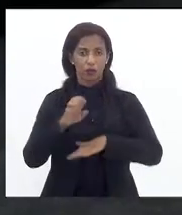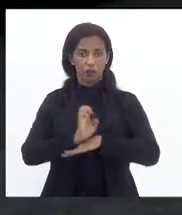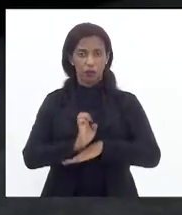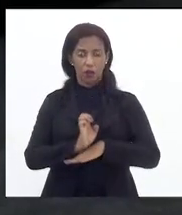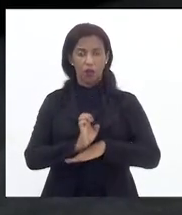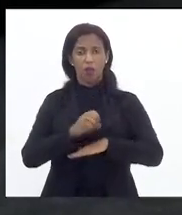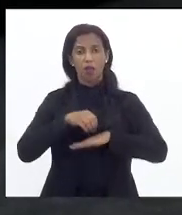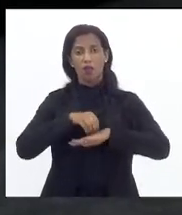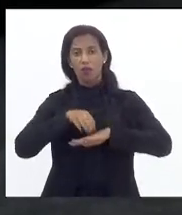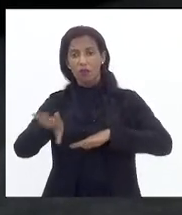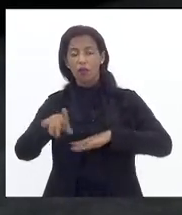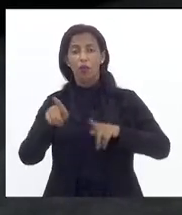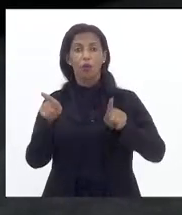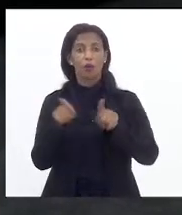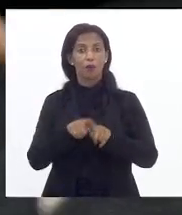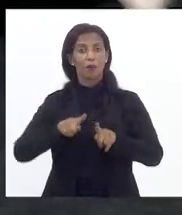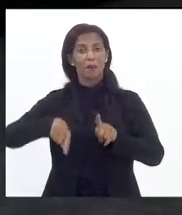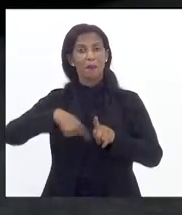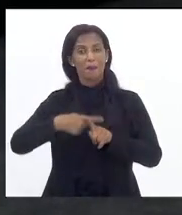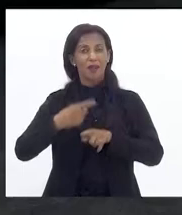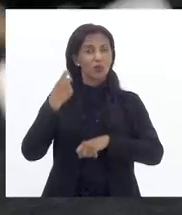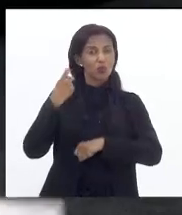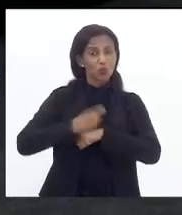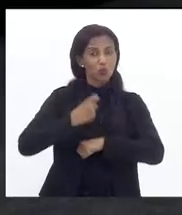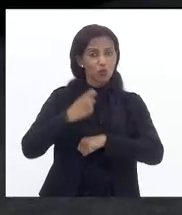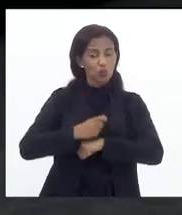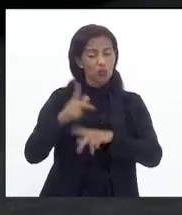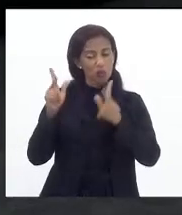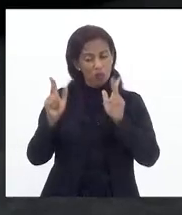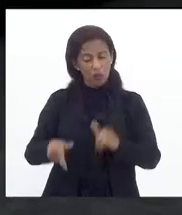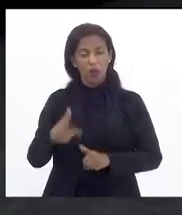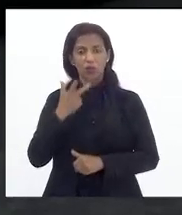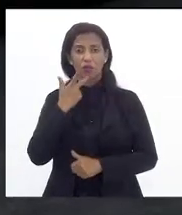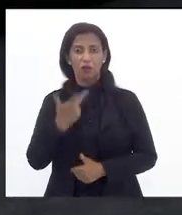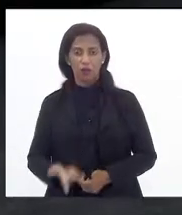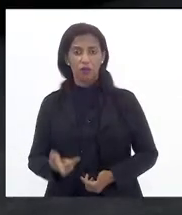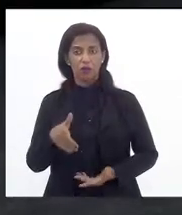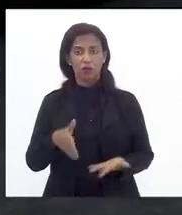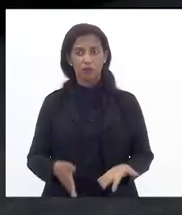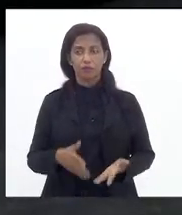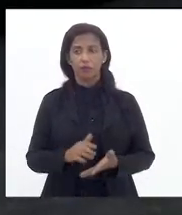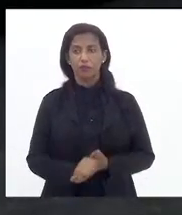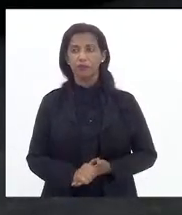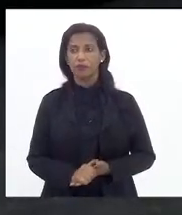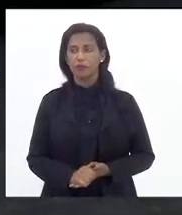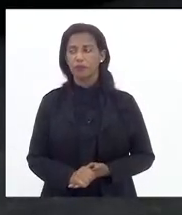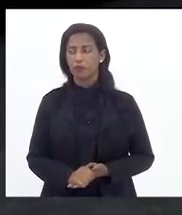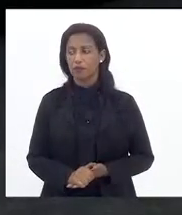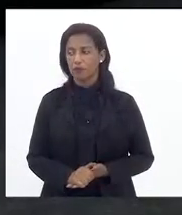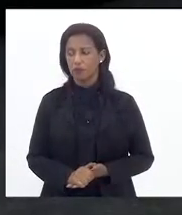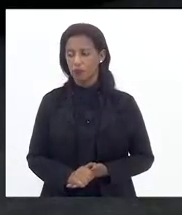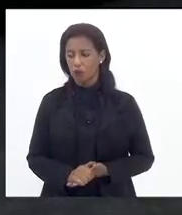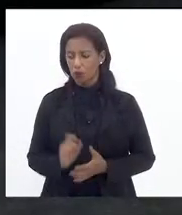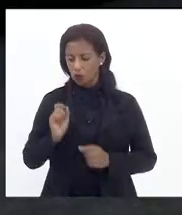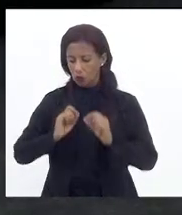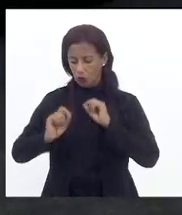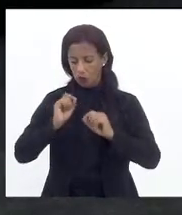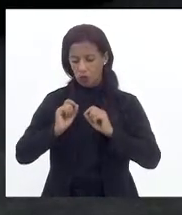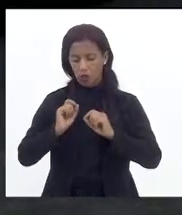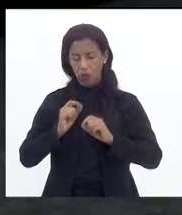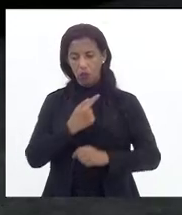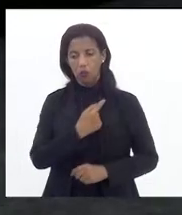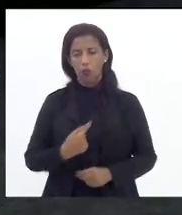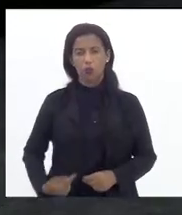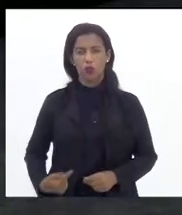estadual enviou mensagens mais duras como foi dito aqui ia mais duras do que aquelas do governo